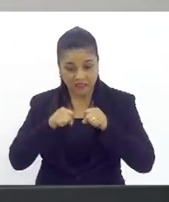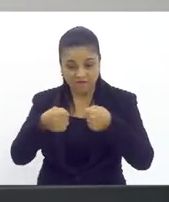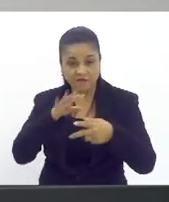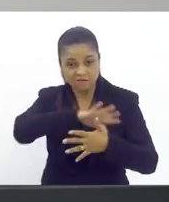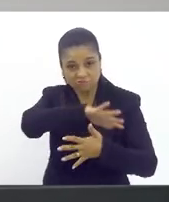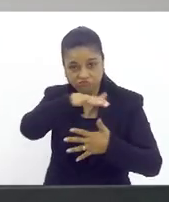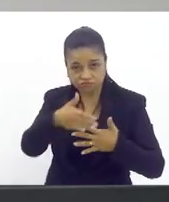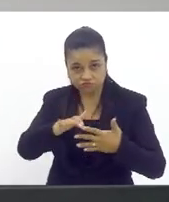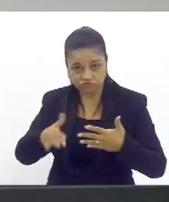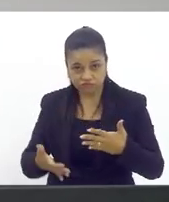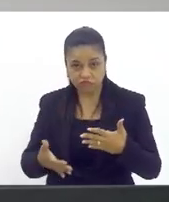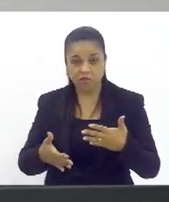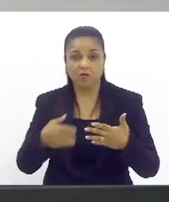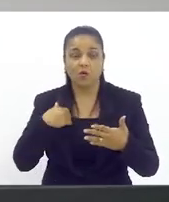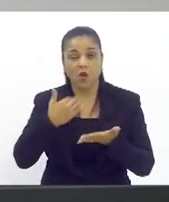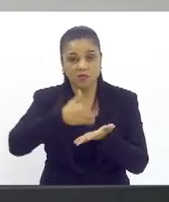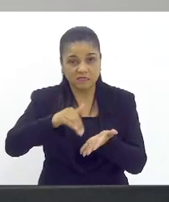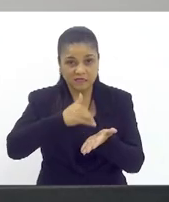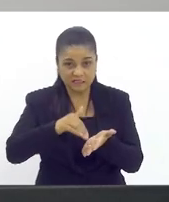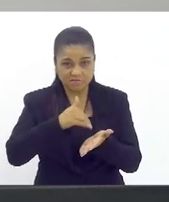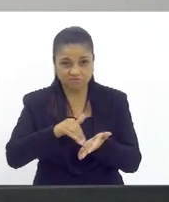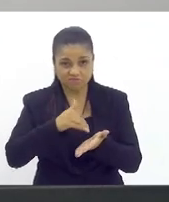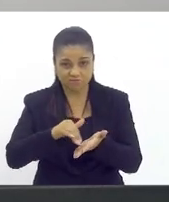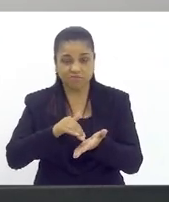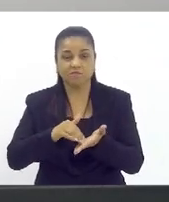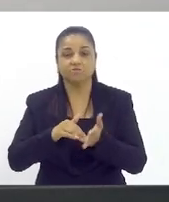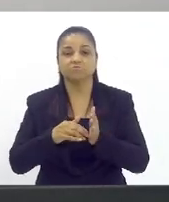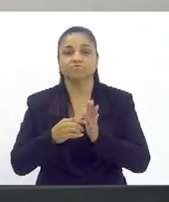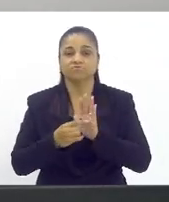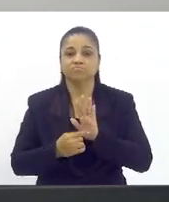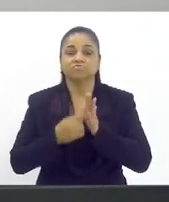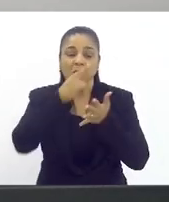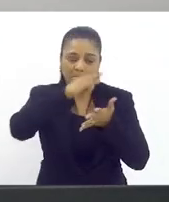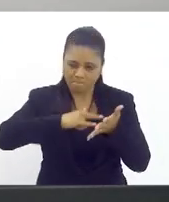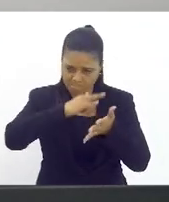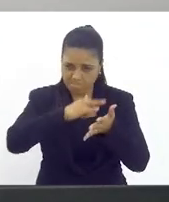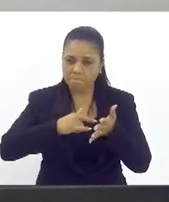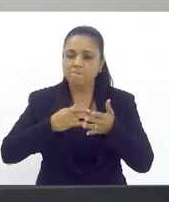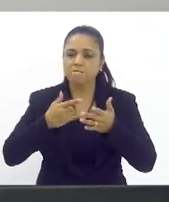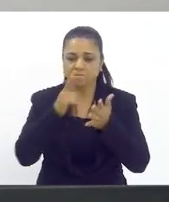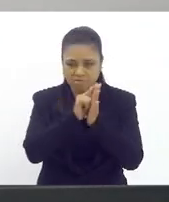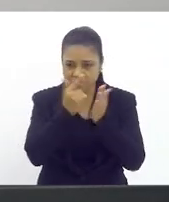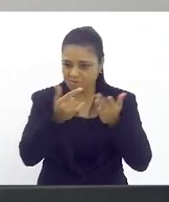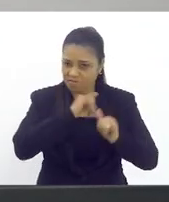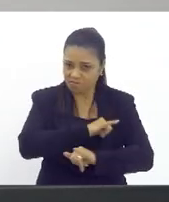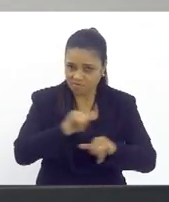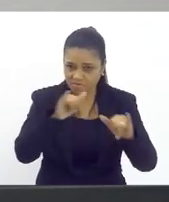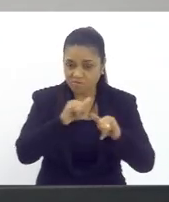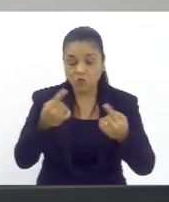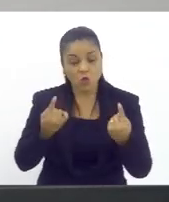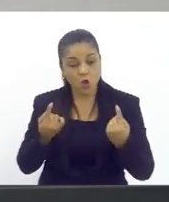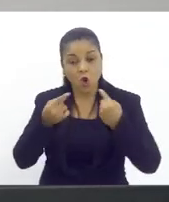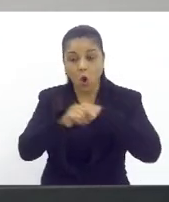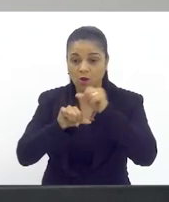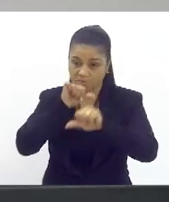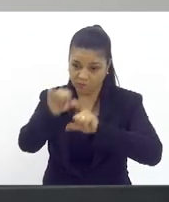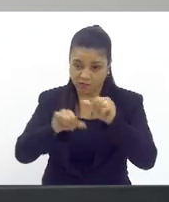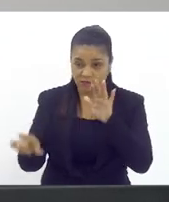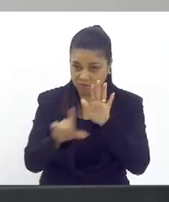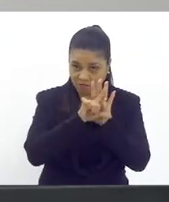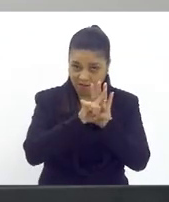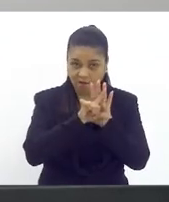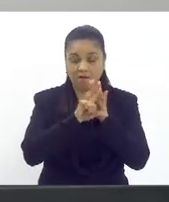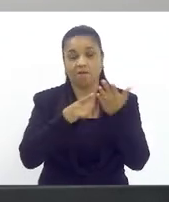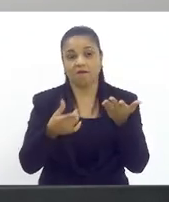da mata atlântica é o nosso secretário ele fez uma nota sim no jornal se posicionando contra as alterações dessas